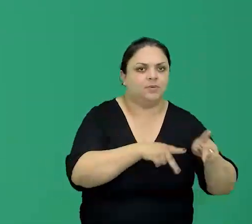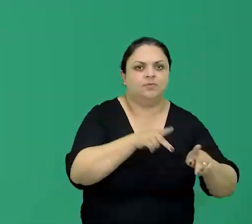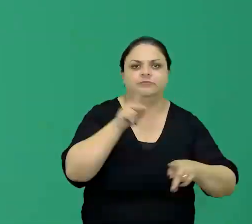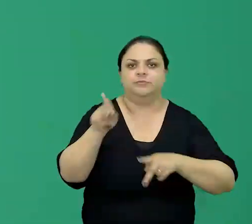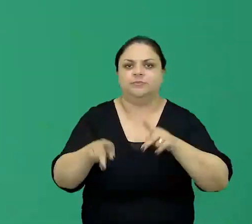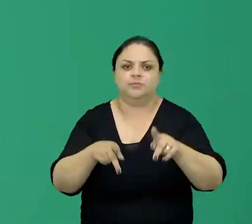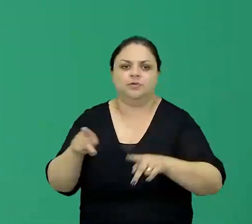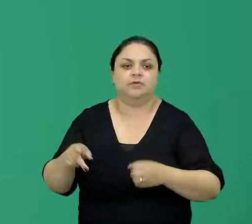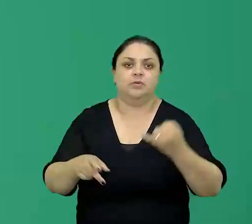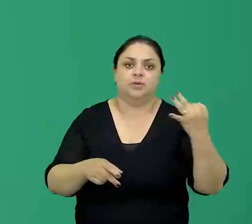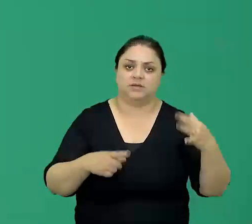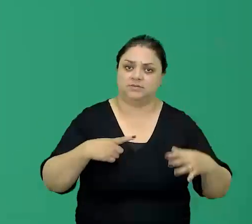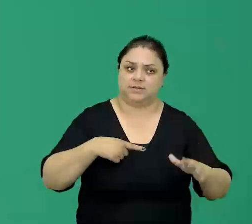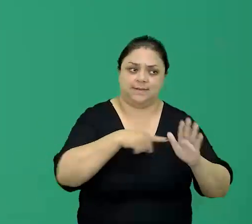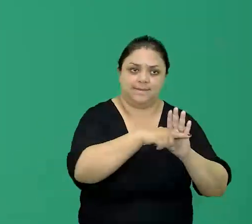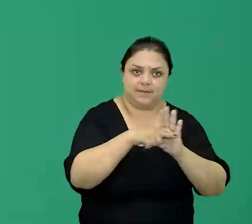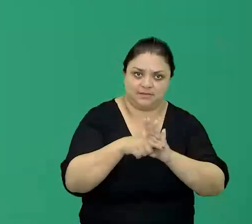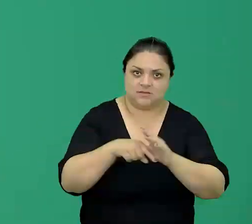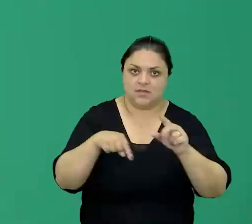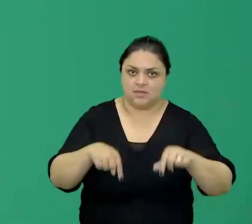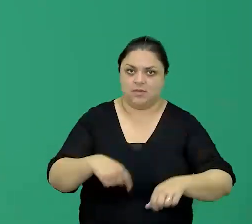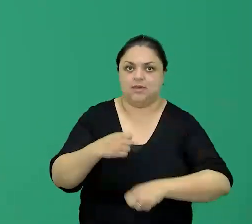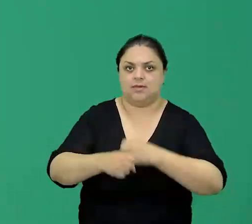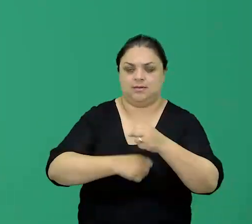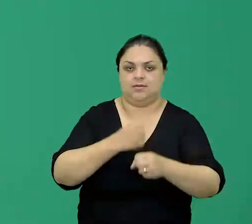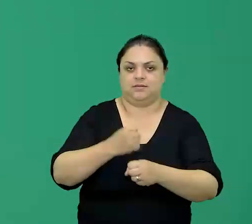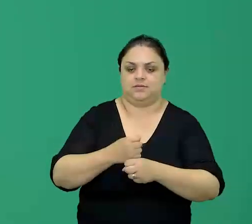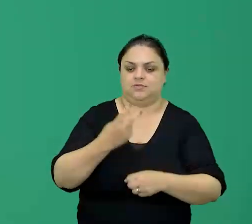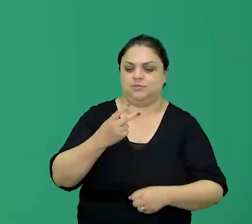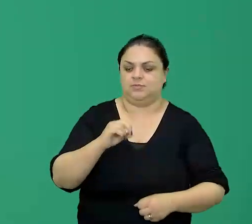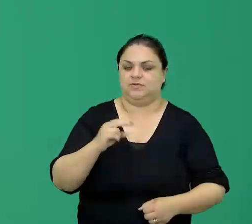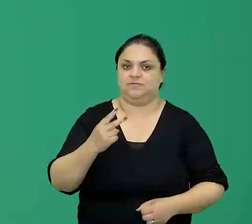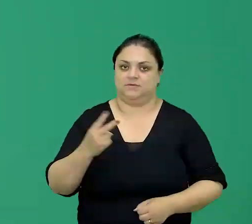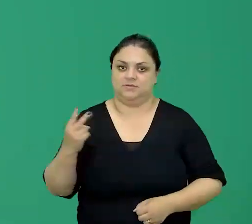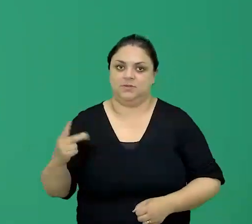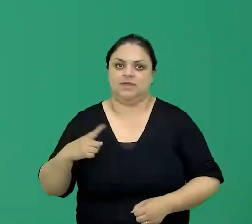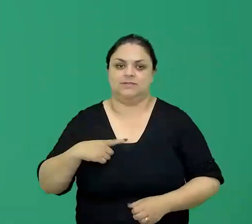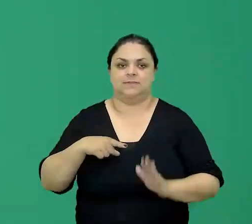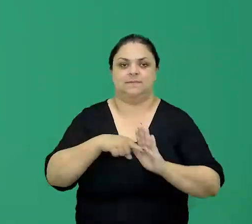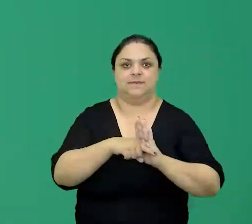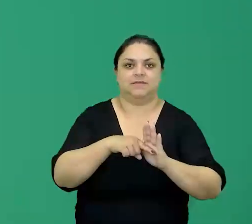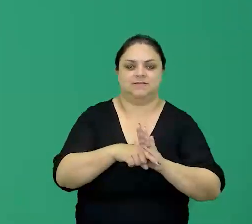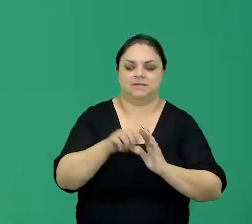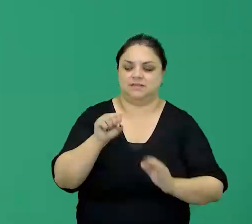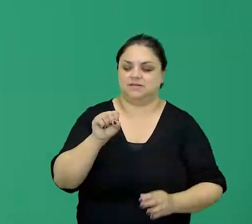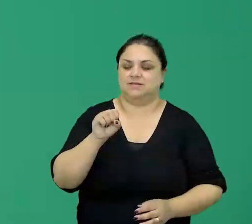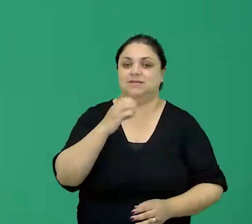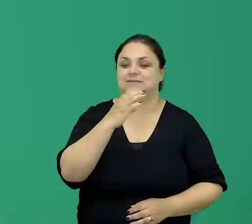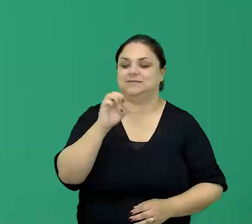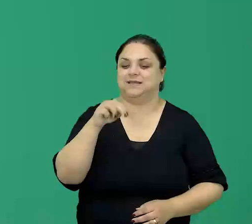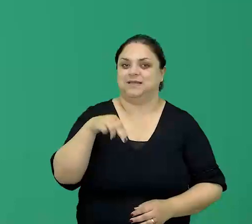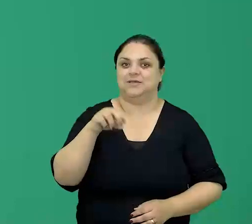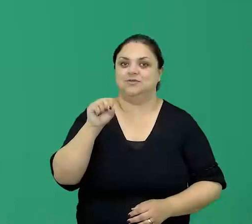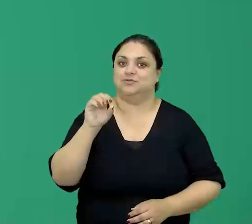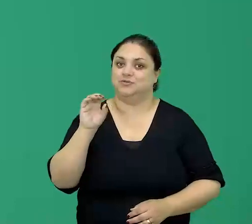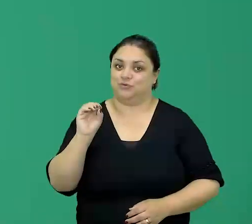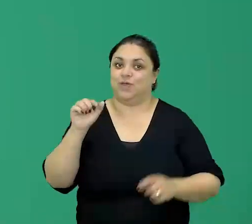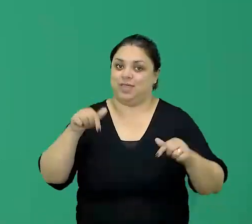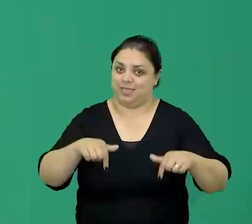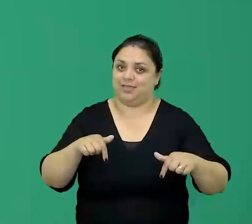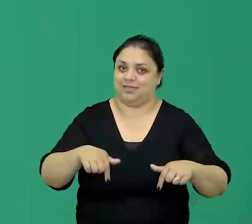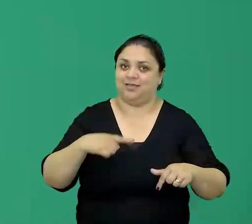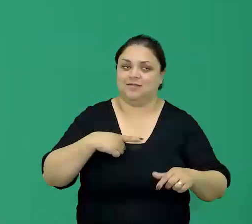as pesquisas. No caso, esse ano, né, no ano de 2022, nós temos aí a pesquisa do censo, tá? Então, o censo